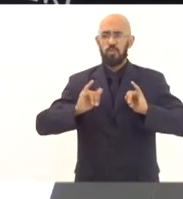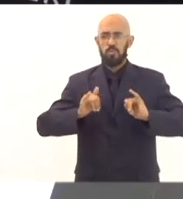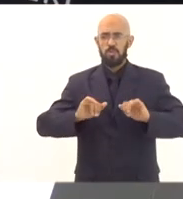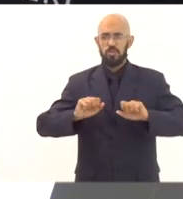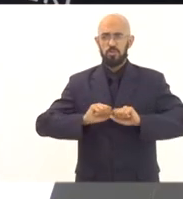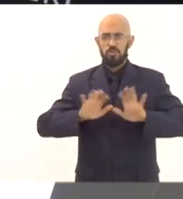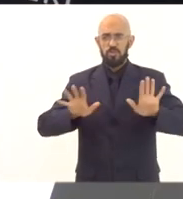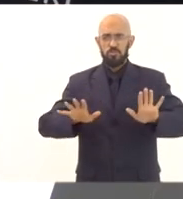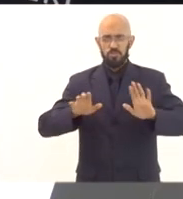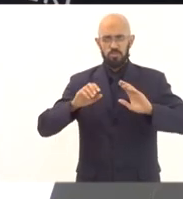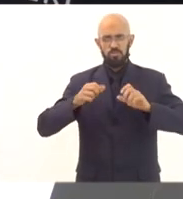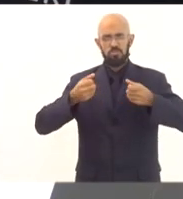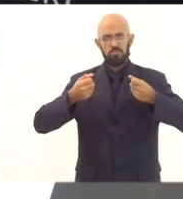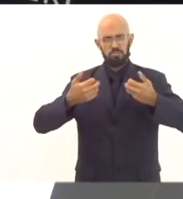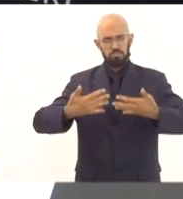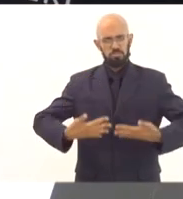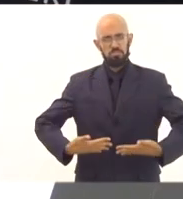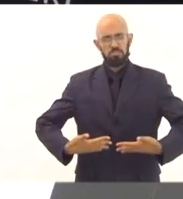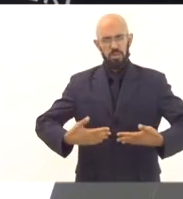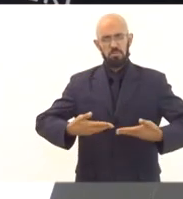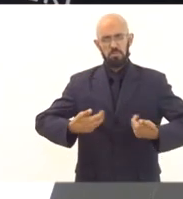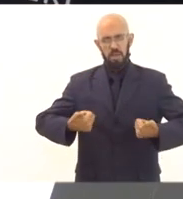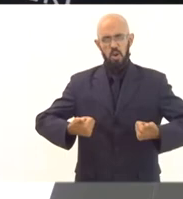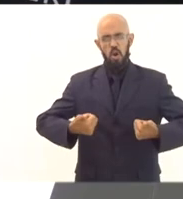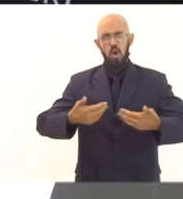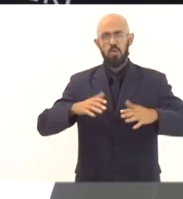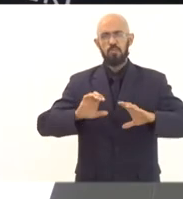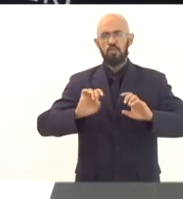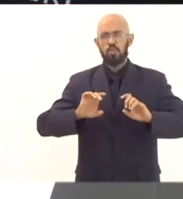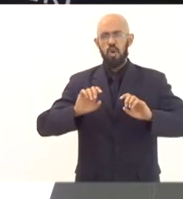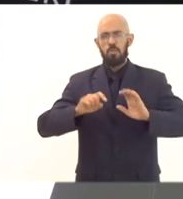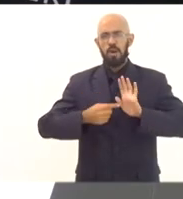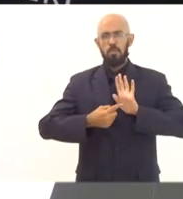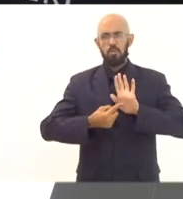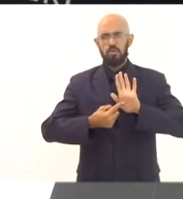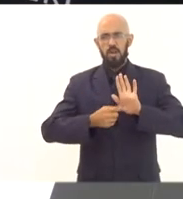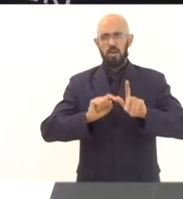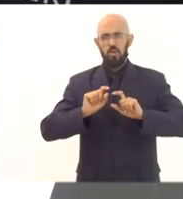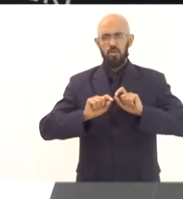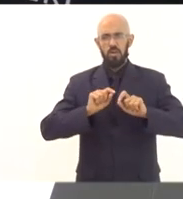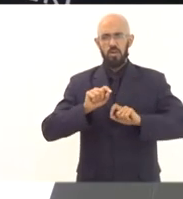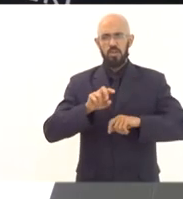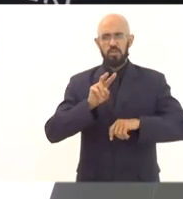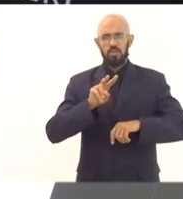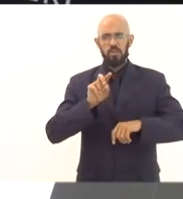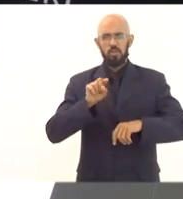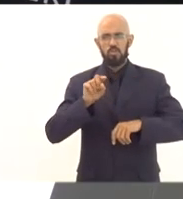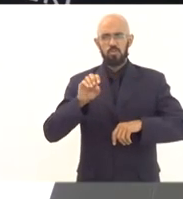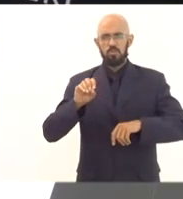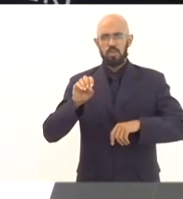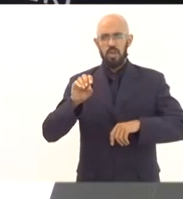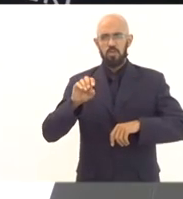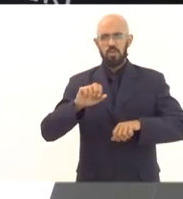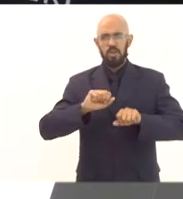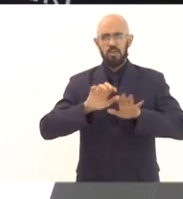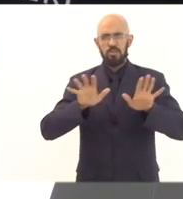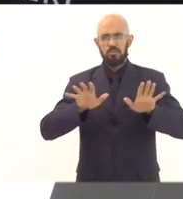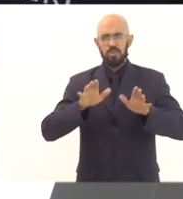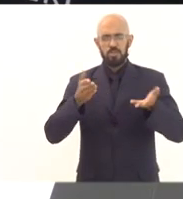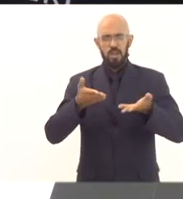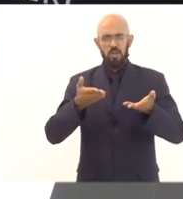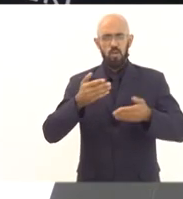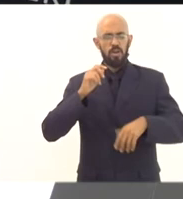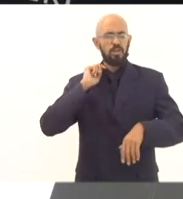transparência mais detalhados na nossa eu pego mostrar aqui a versão né 2.0 da Transparência Sai agora em